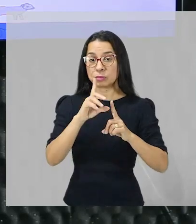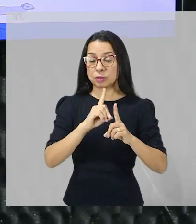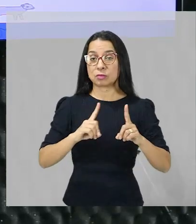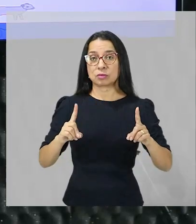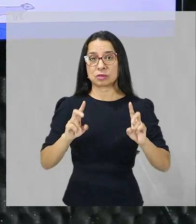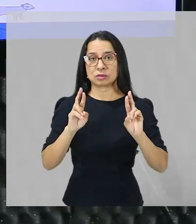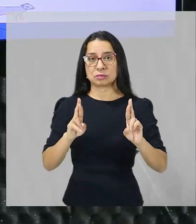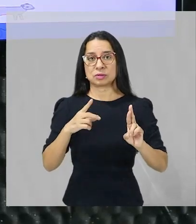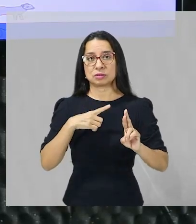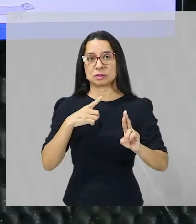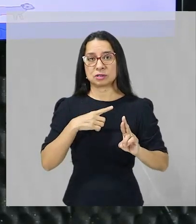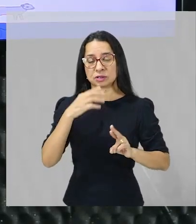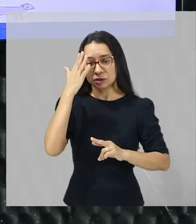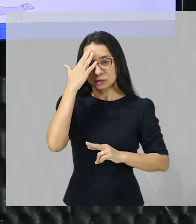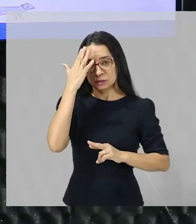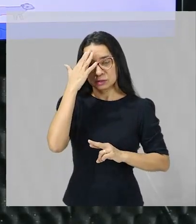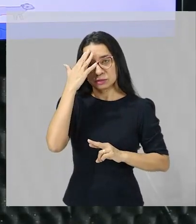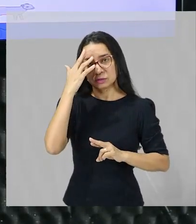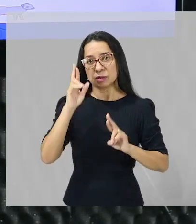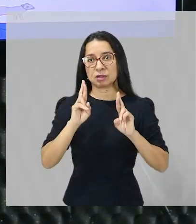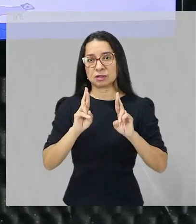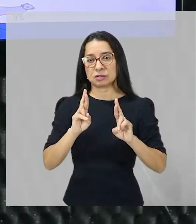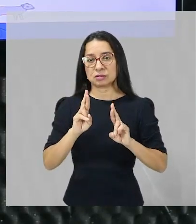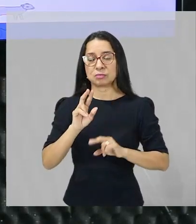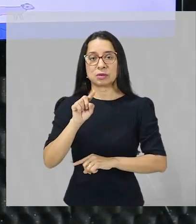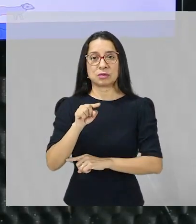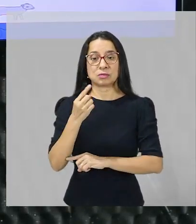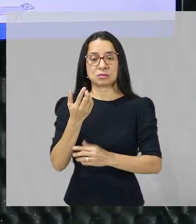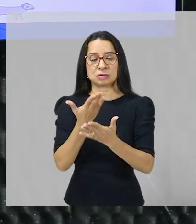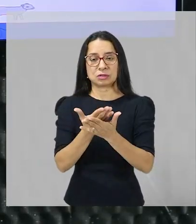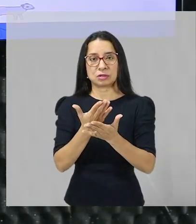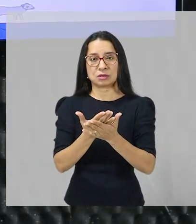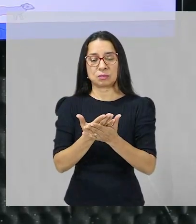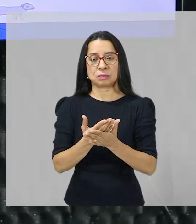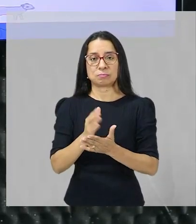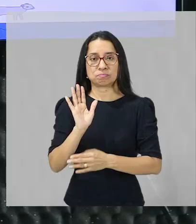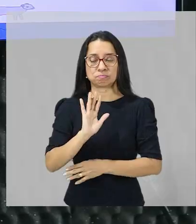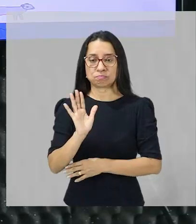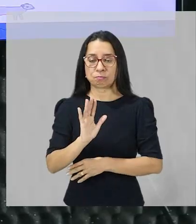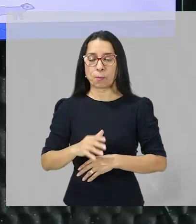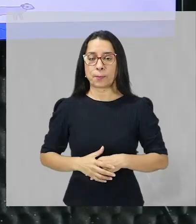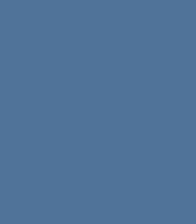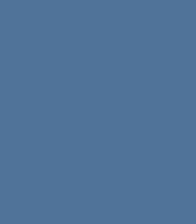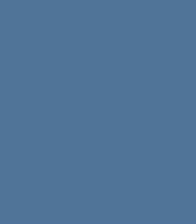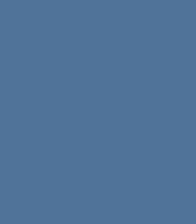entendido. E eu aguardo vocês na próxima aula, pessoal. Fiquem com Deus, até a próxima. Tchau, tchau.